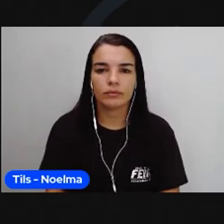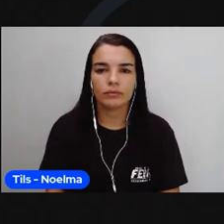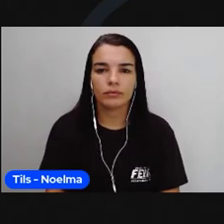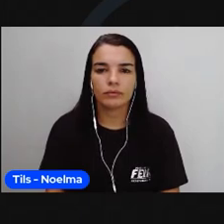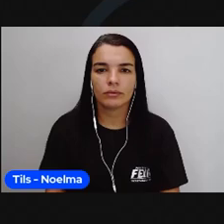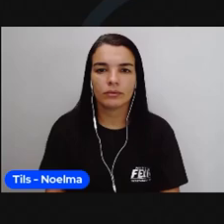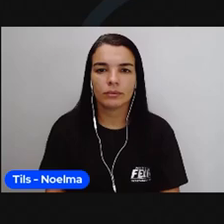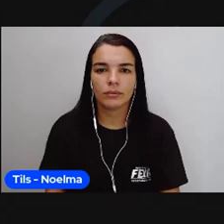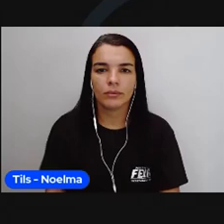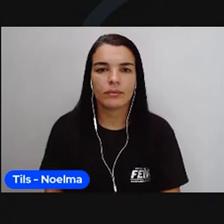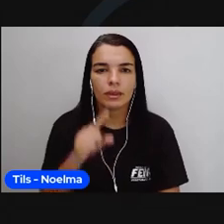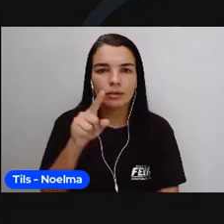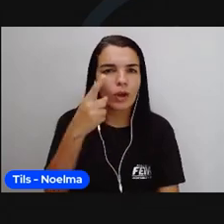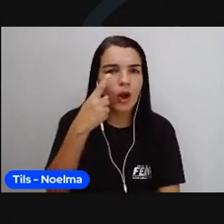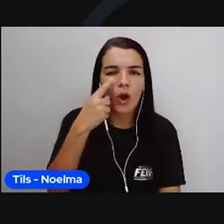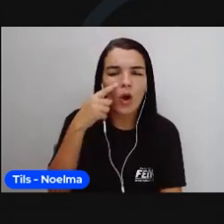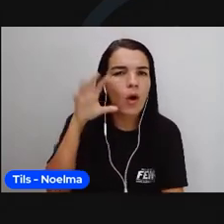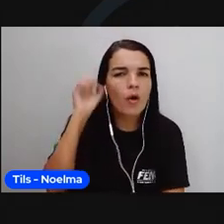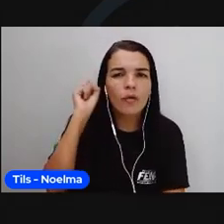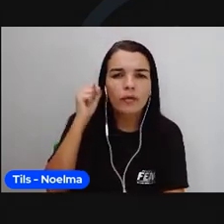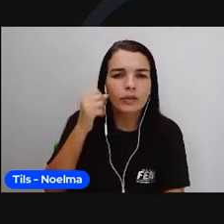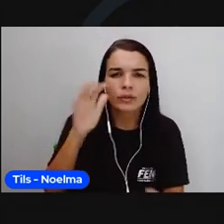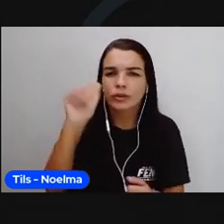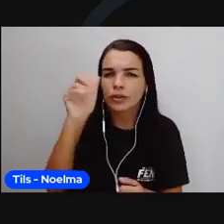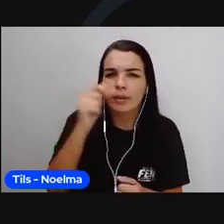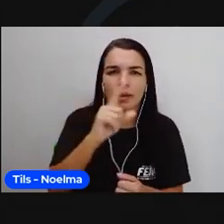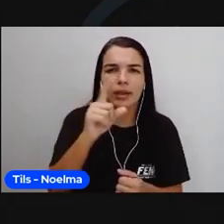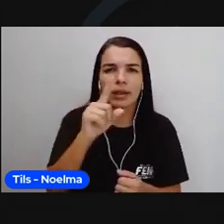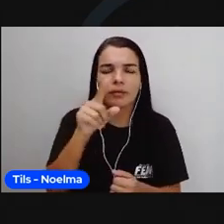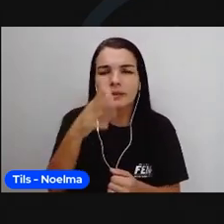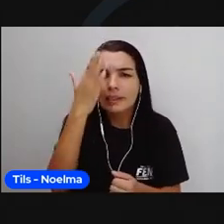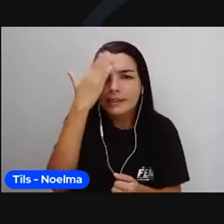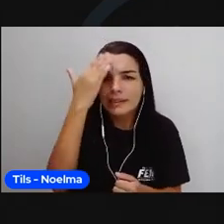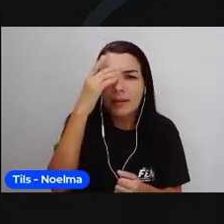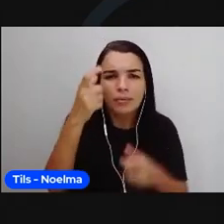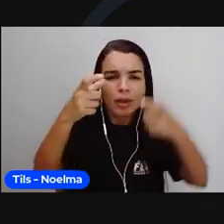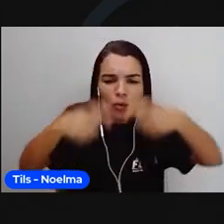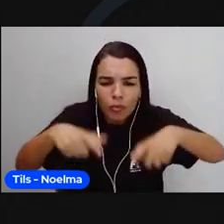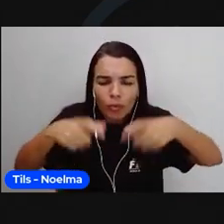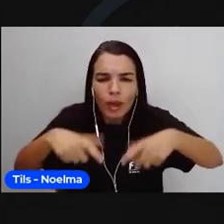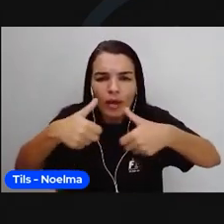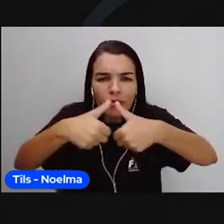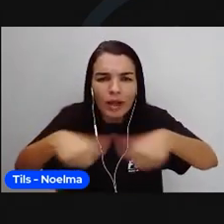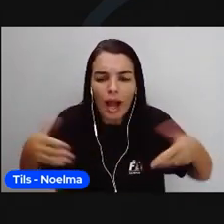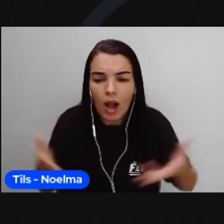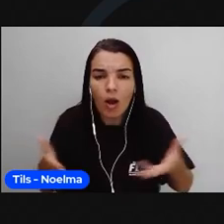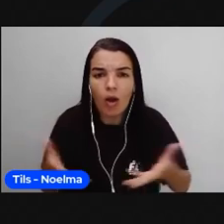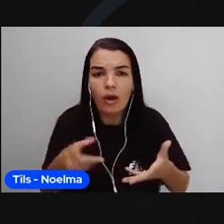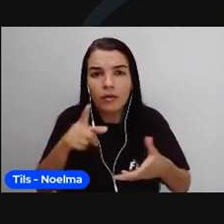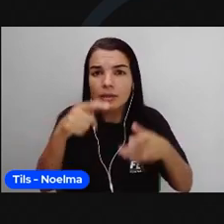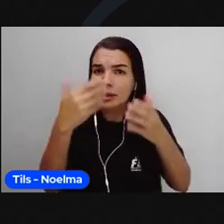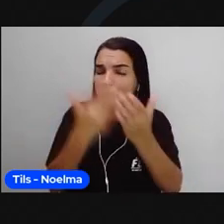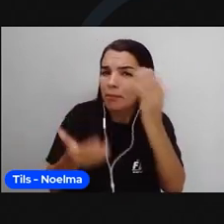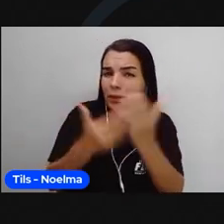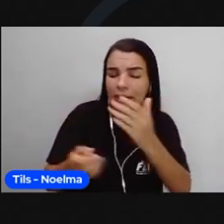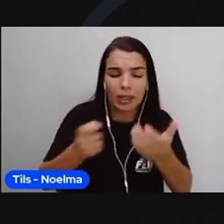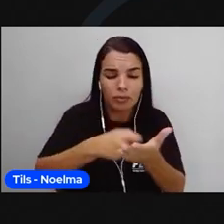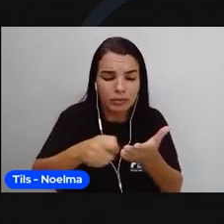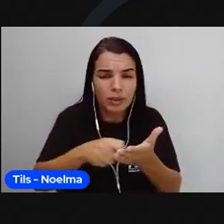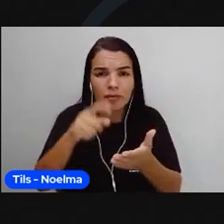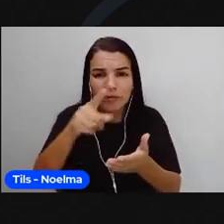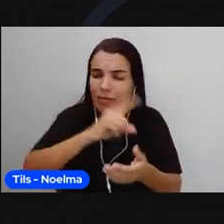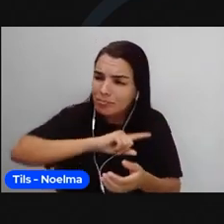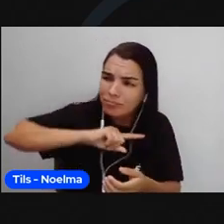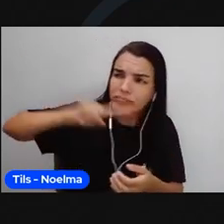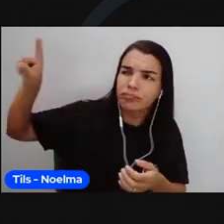Lude, tu não tá me ouvindo chamar não, Lude? Tu não sabe que aqui não é lugar pra tu ficar agora? Em vez de ficar perdendo tempo desenhando o nome, vai lá pra fora